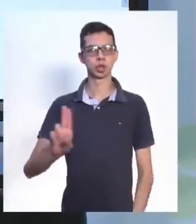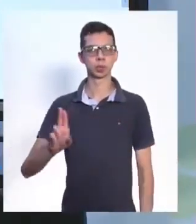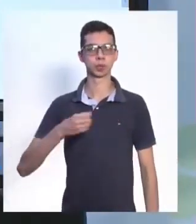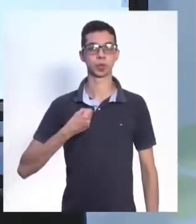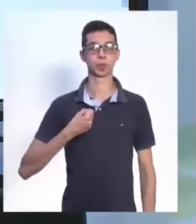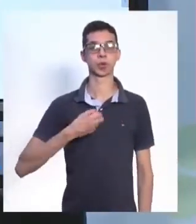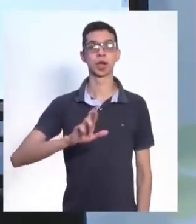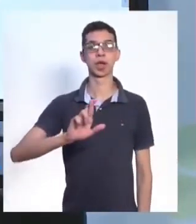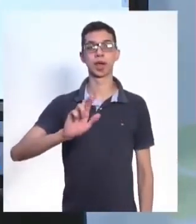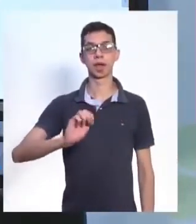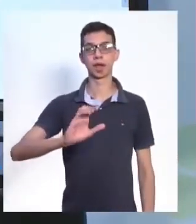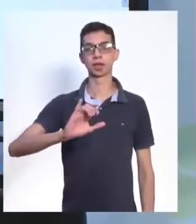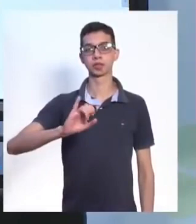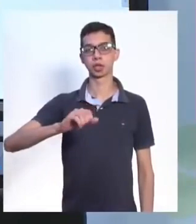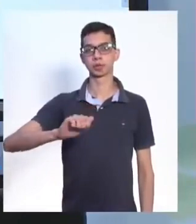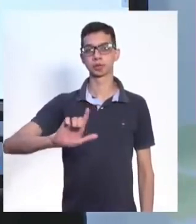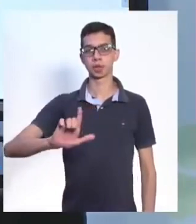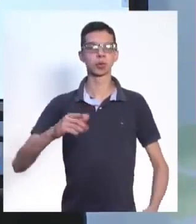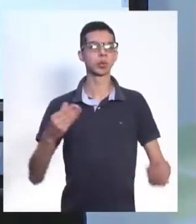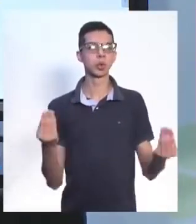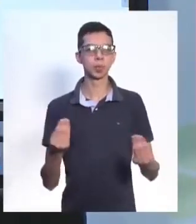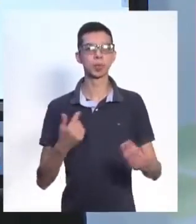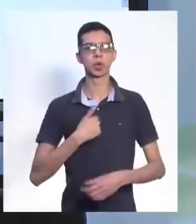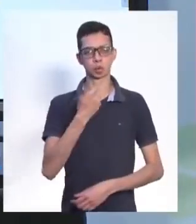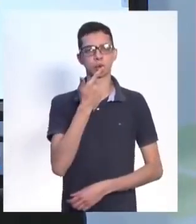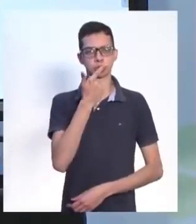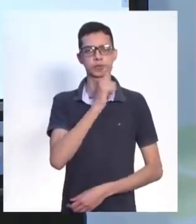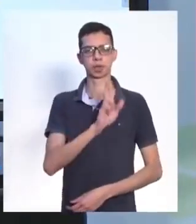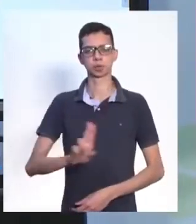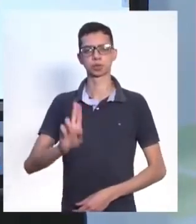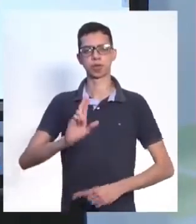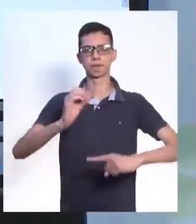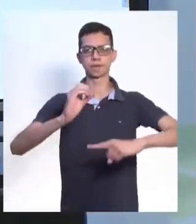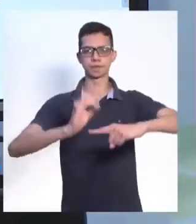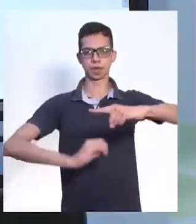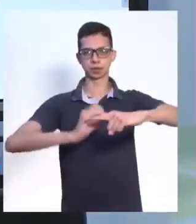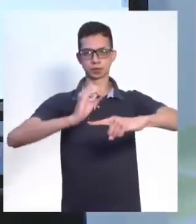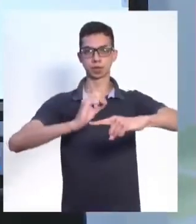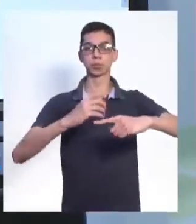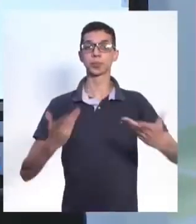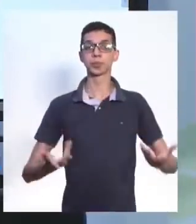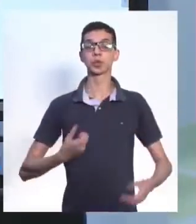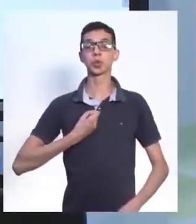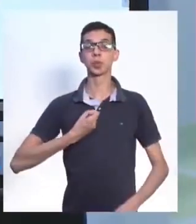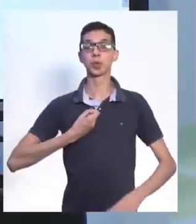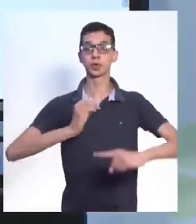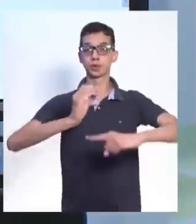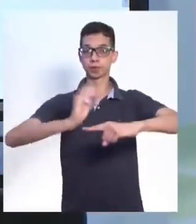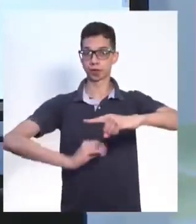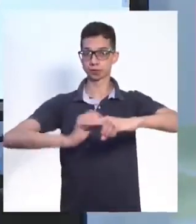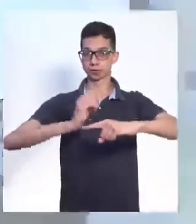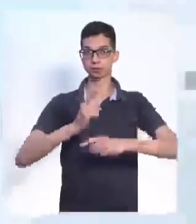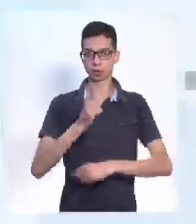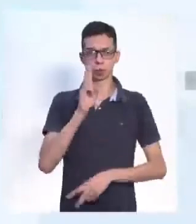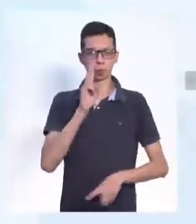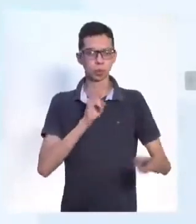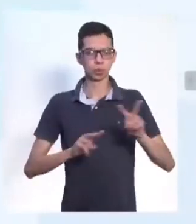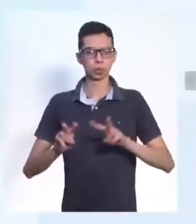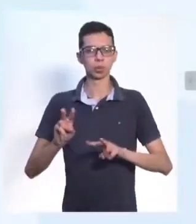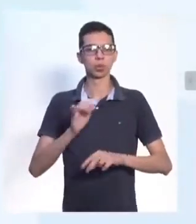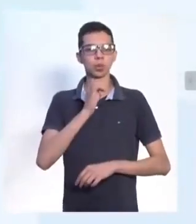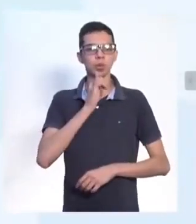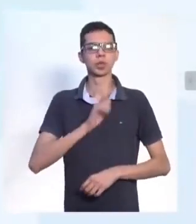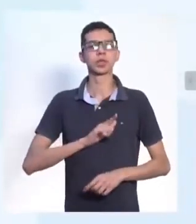número, caso que eu consiga representar ele através de uma fração. Nesse número racional aí que vocês estão observando, eu